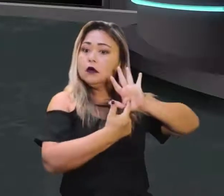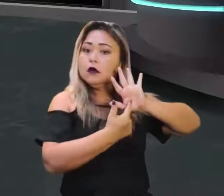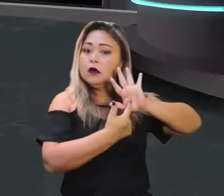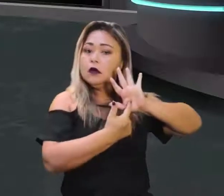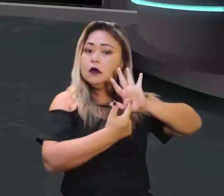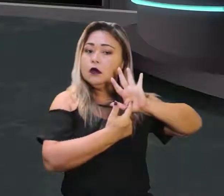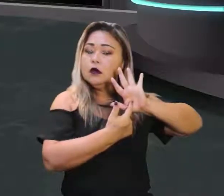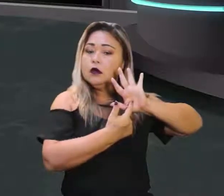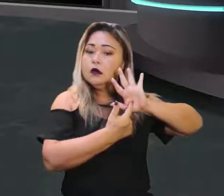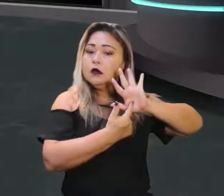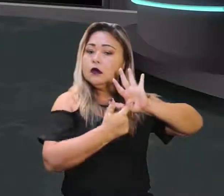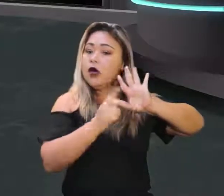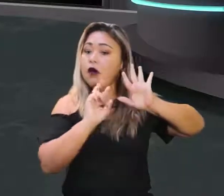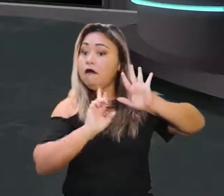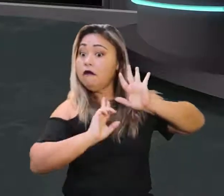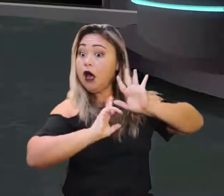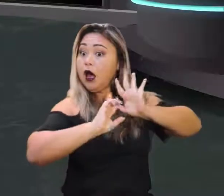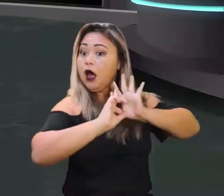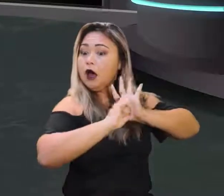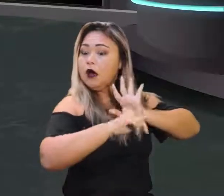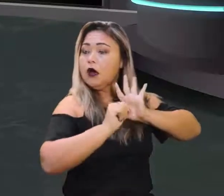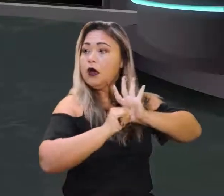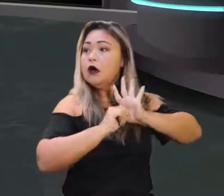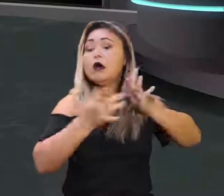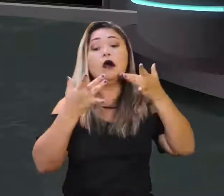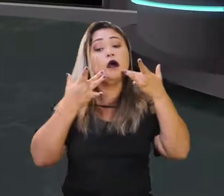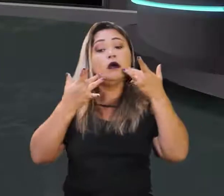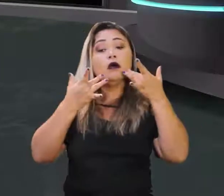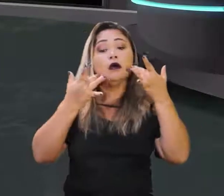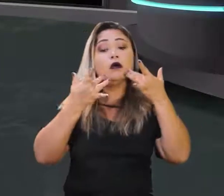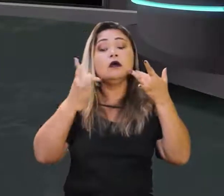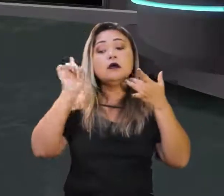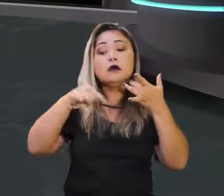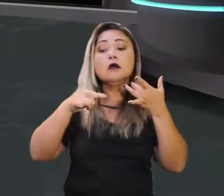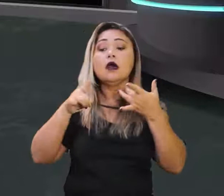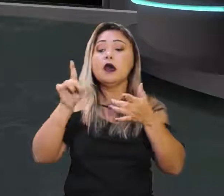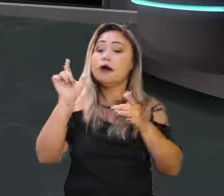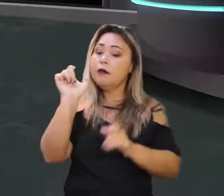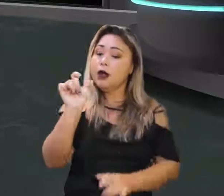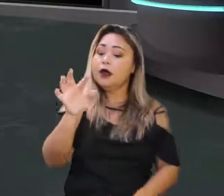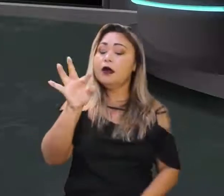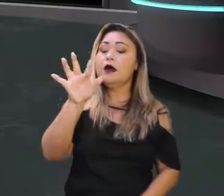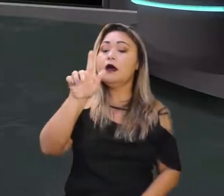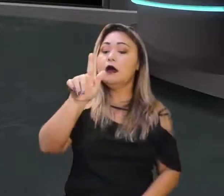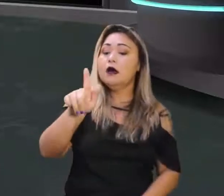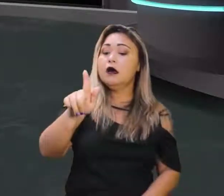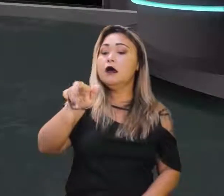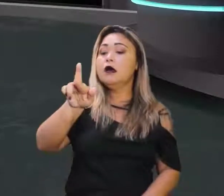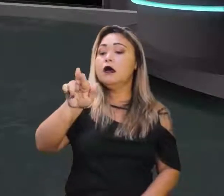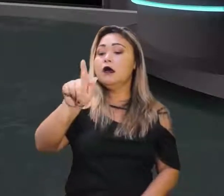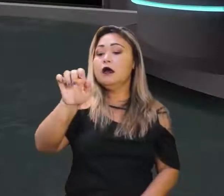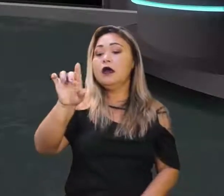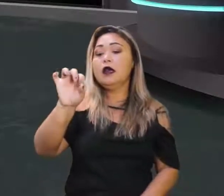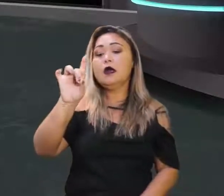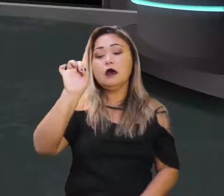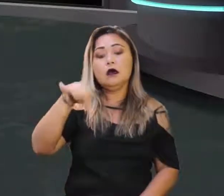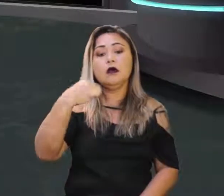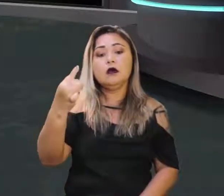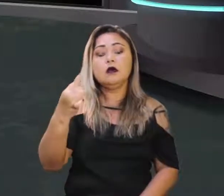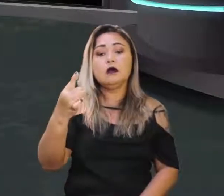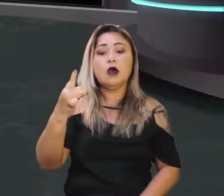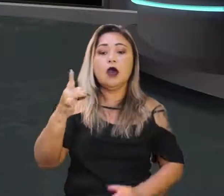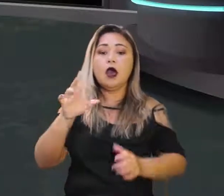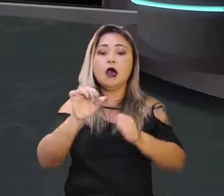eles utilizaram vários figurinos, né? A palavra teatro é uma palavra grega, que é o nome